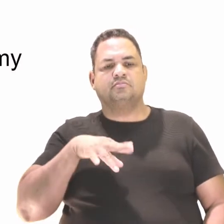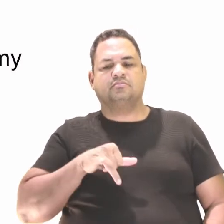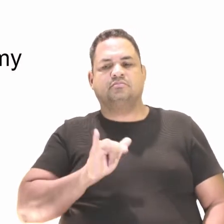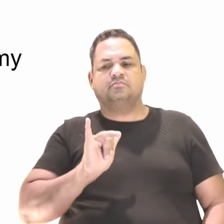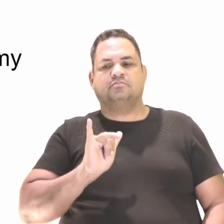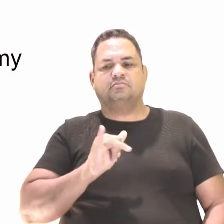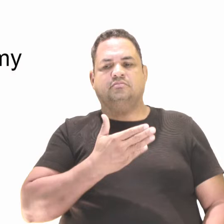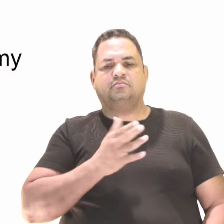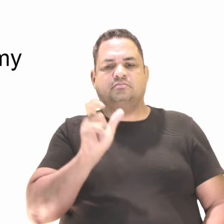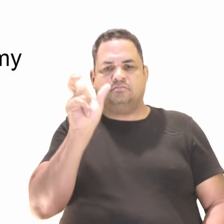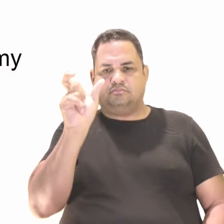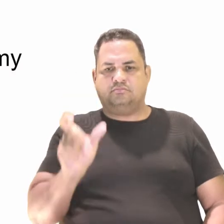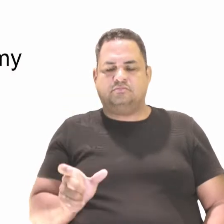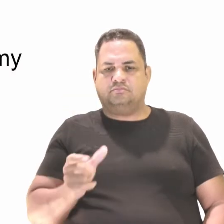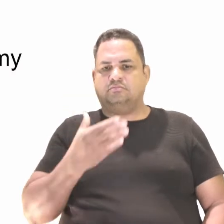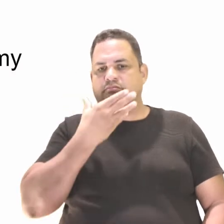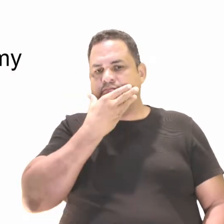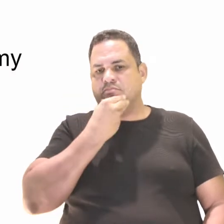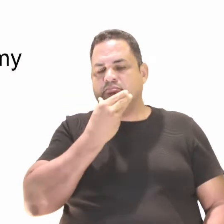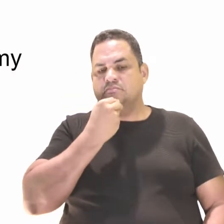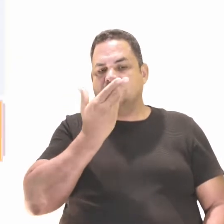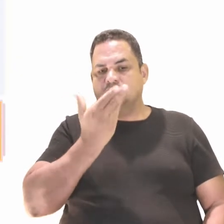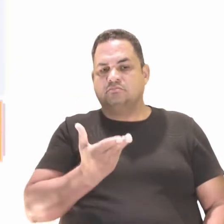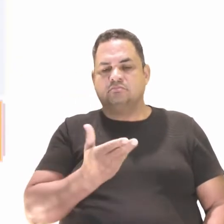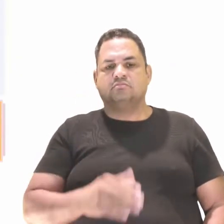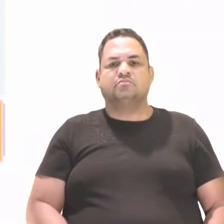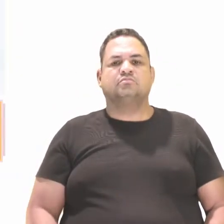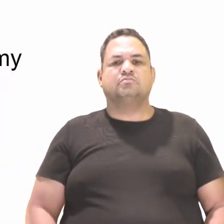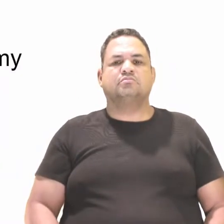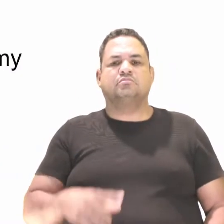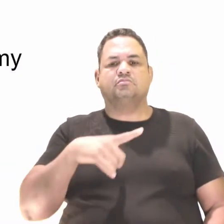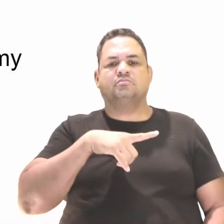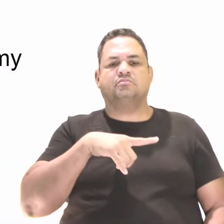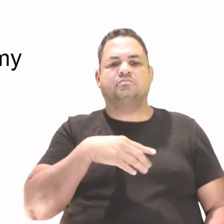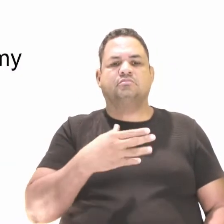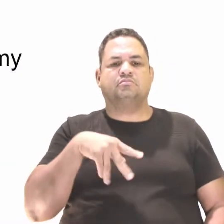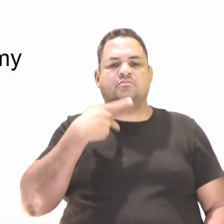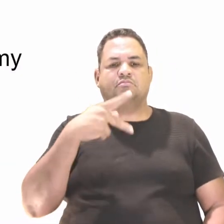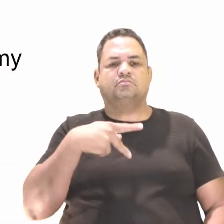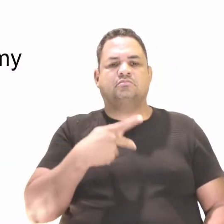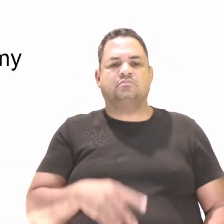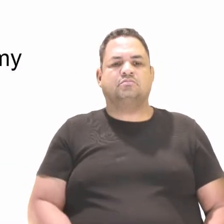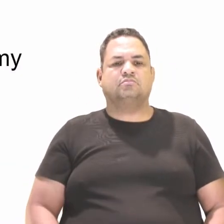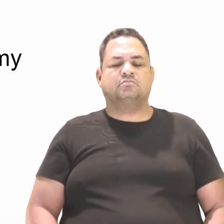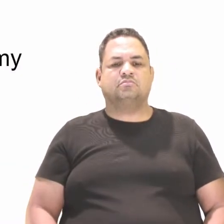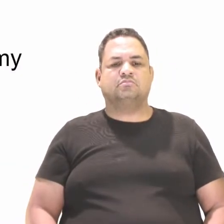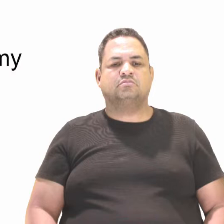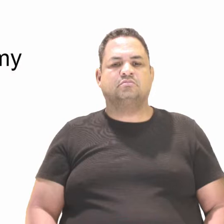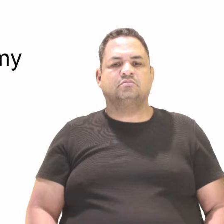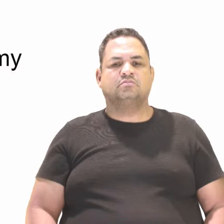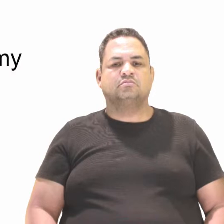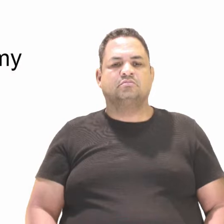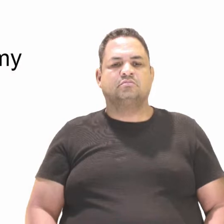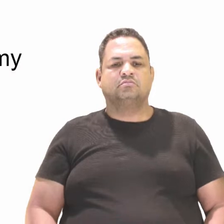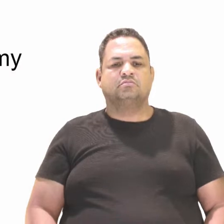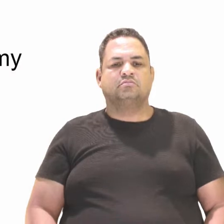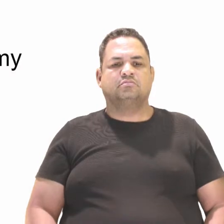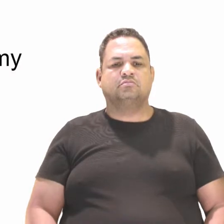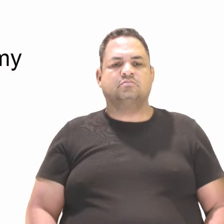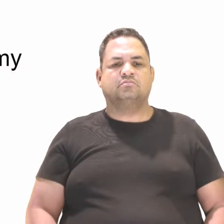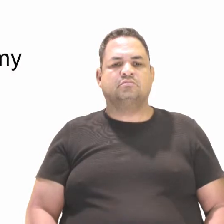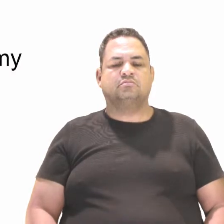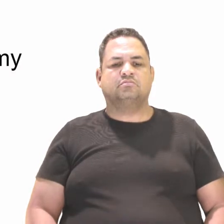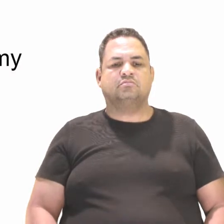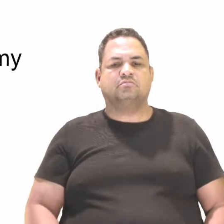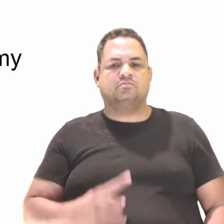no caso, né? O Vini que tem aquele schedule todinho, todas essas coisas aqui, ele fala I'm sorry. Ou seja, quando você